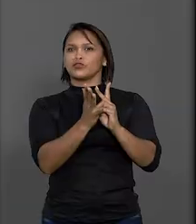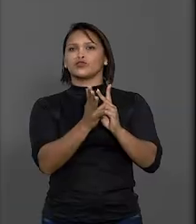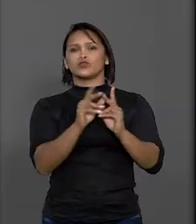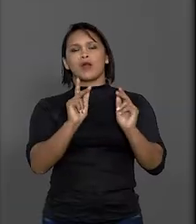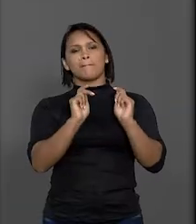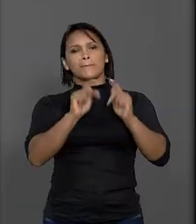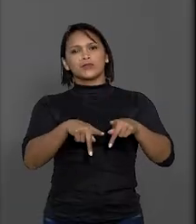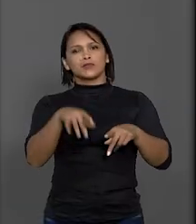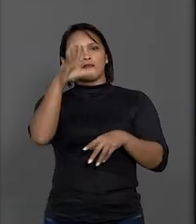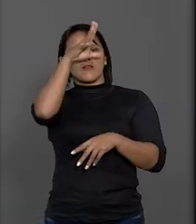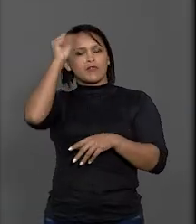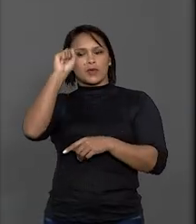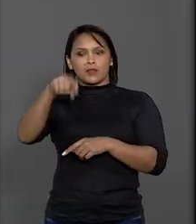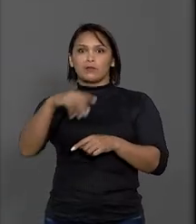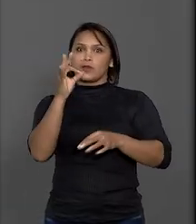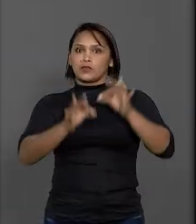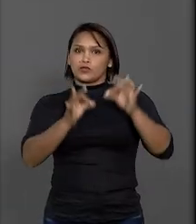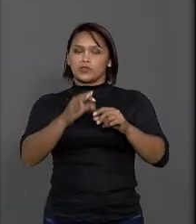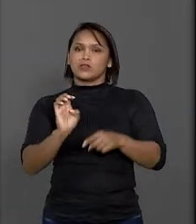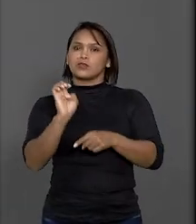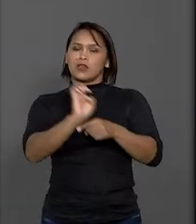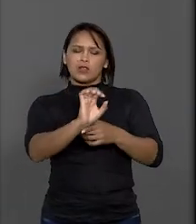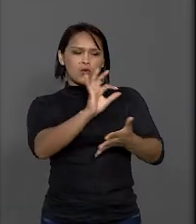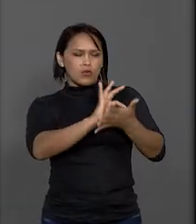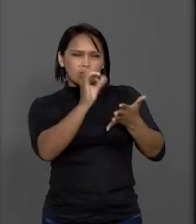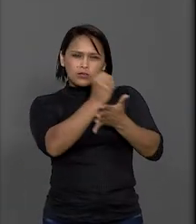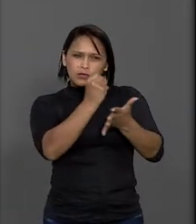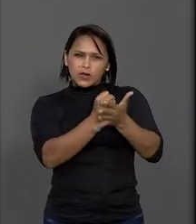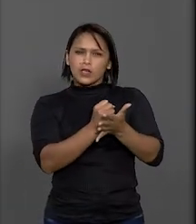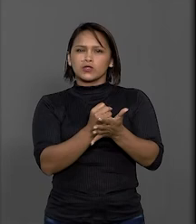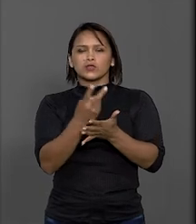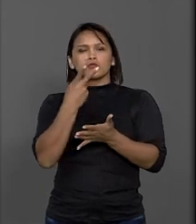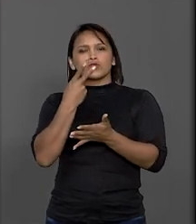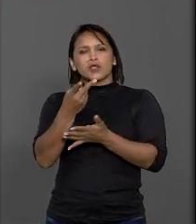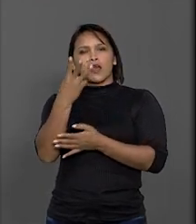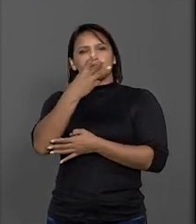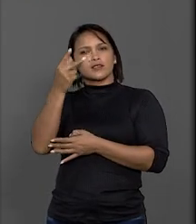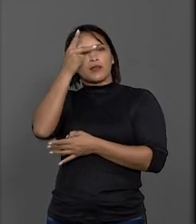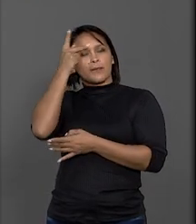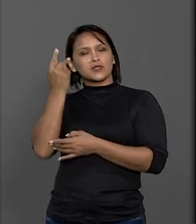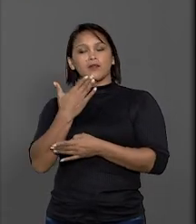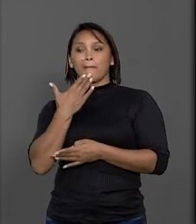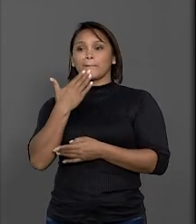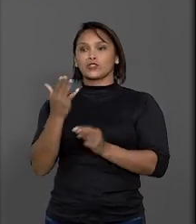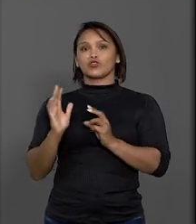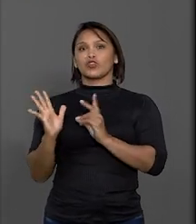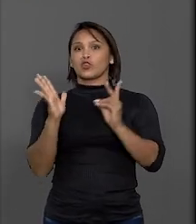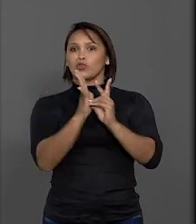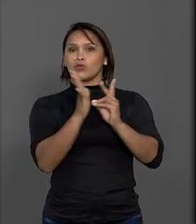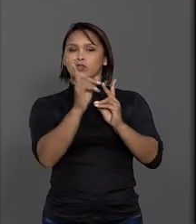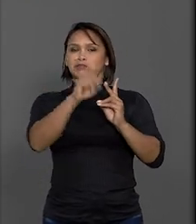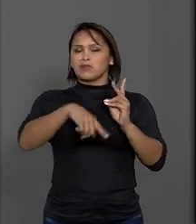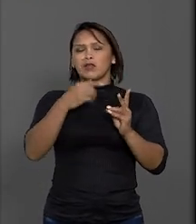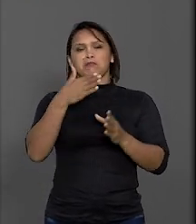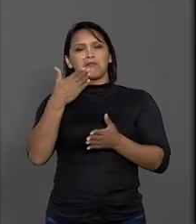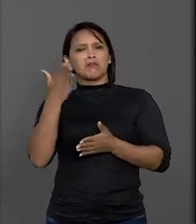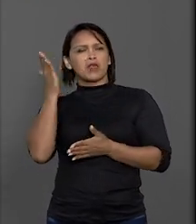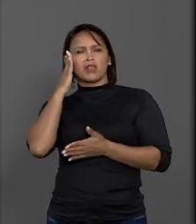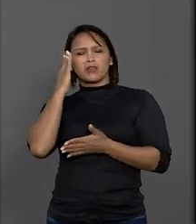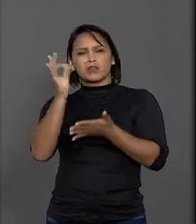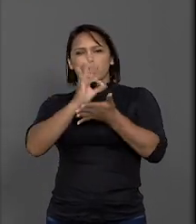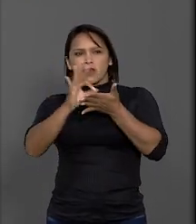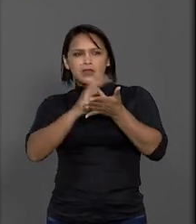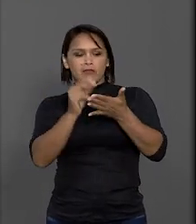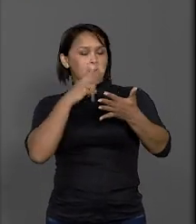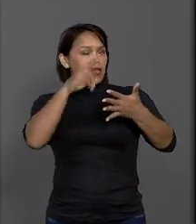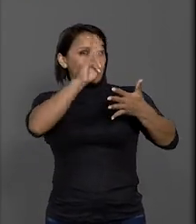analfabeto para a justiça estadual embora o contrato tenha sido Assinado por um terceiro a pedido do índio por não saber ler ou escrever e